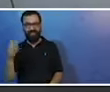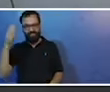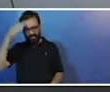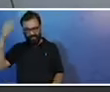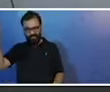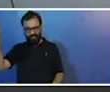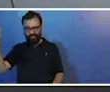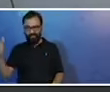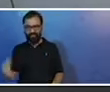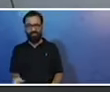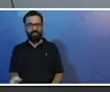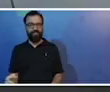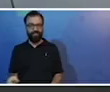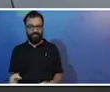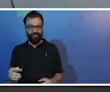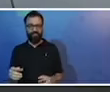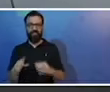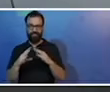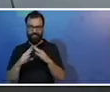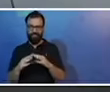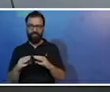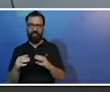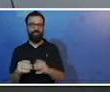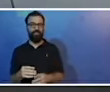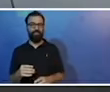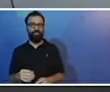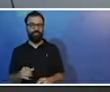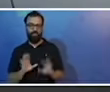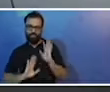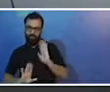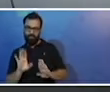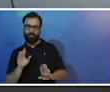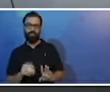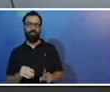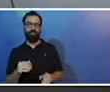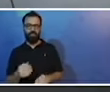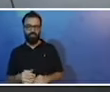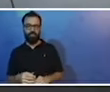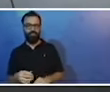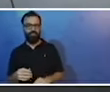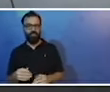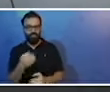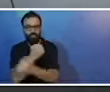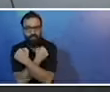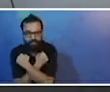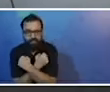gostado muito fiquem em casa Se cuidem em breve nós estaremos fazendo todas essas brincadeiras em casa abraço tchau